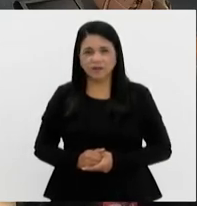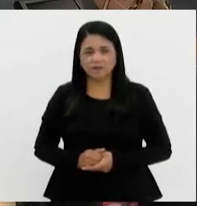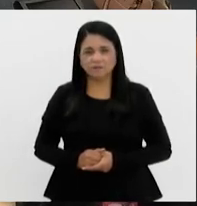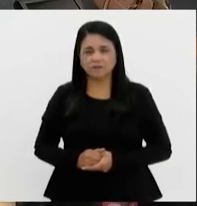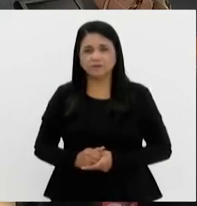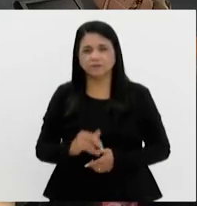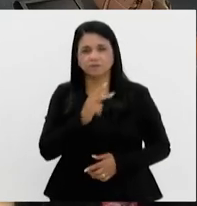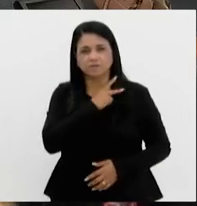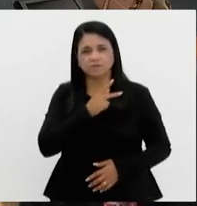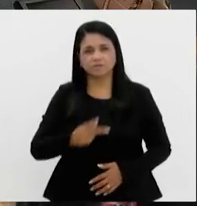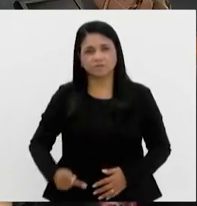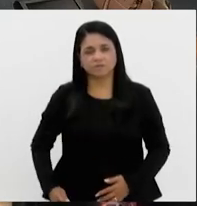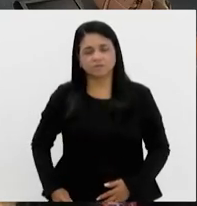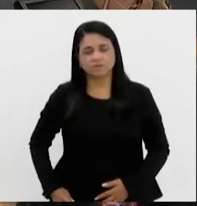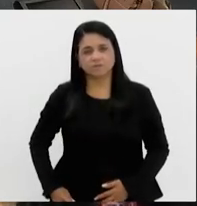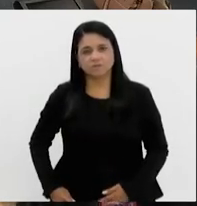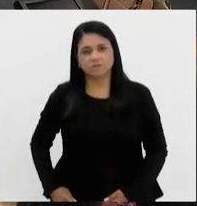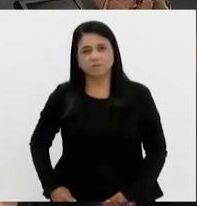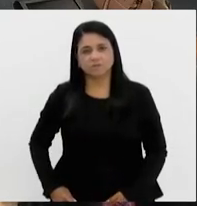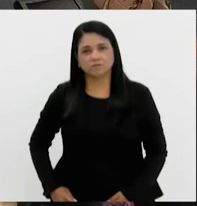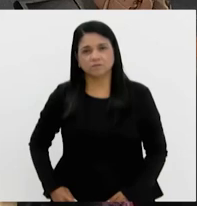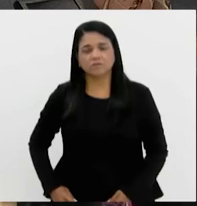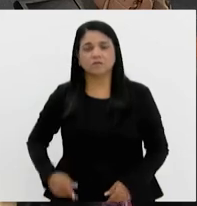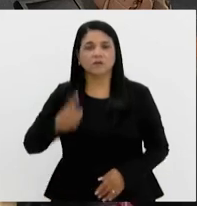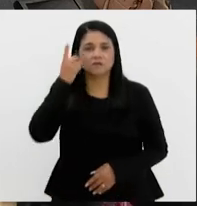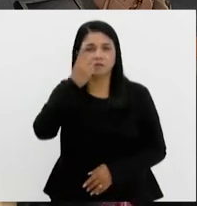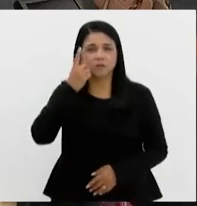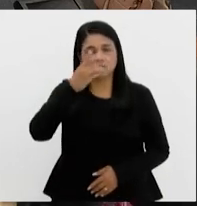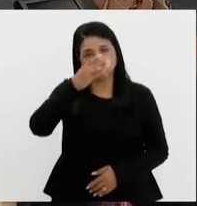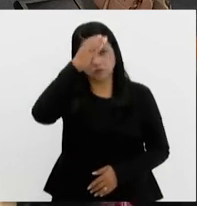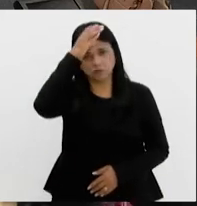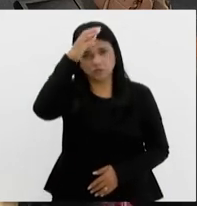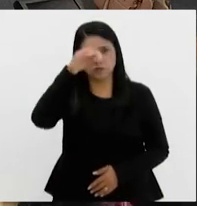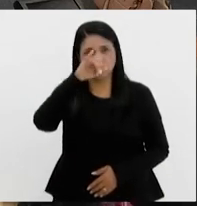Senhora presidente, deputada Tia Ju,